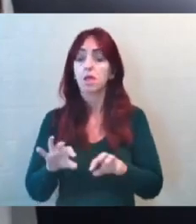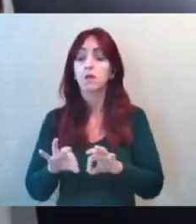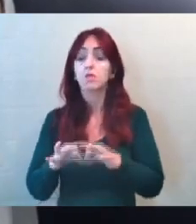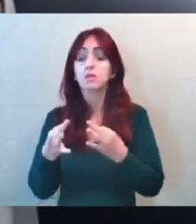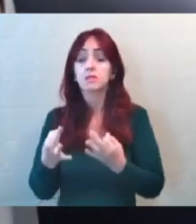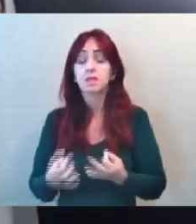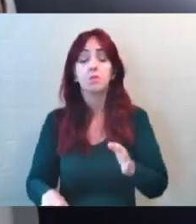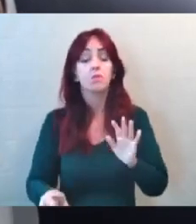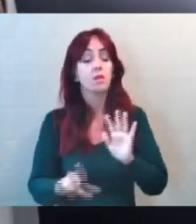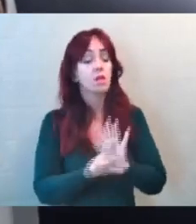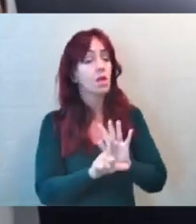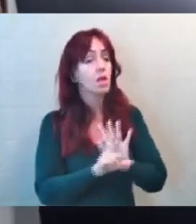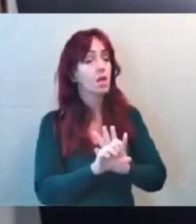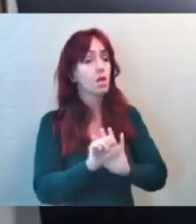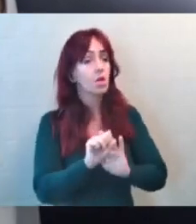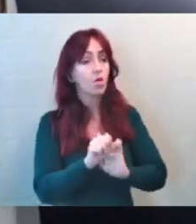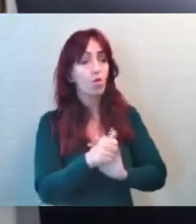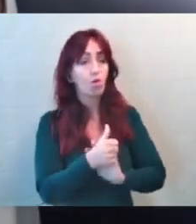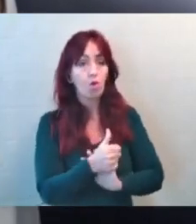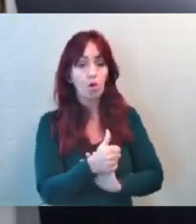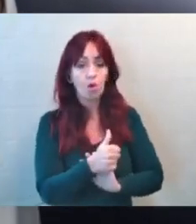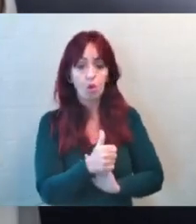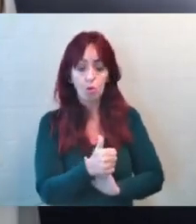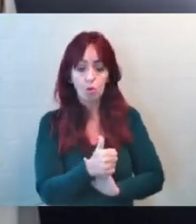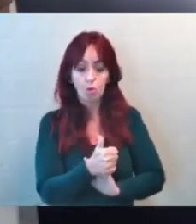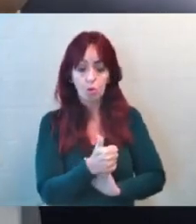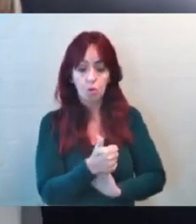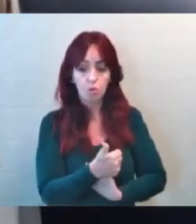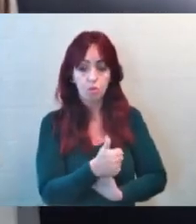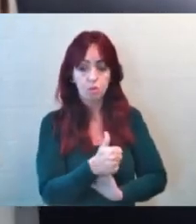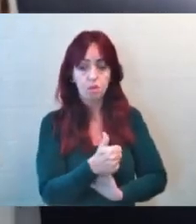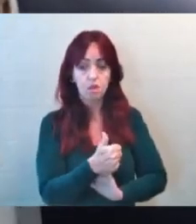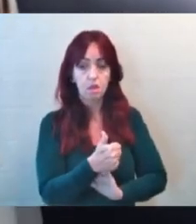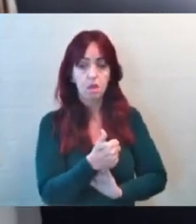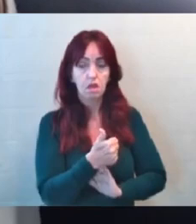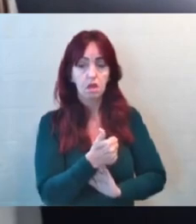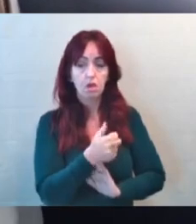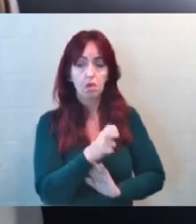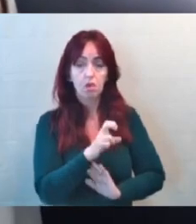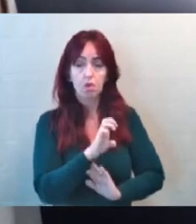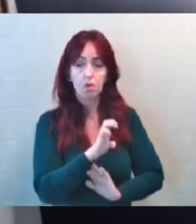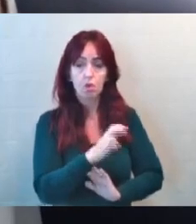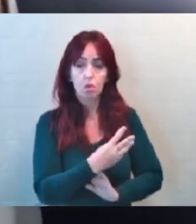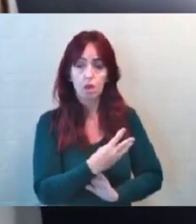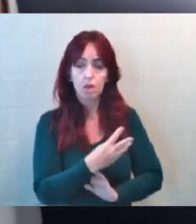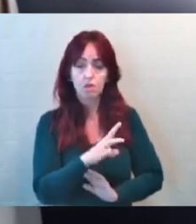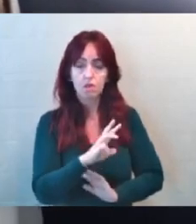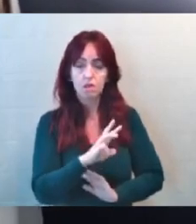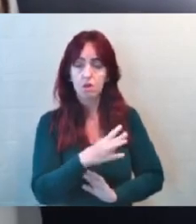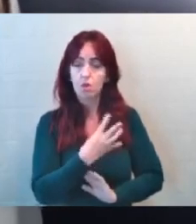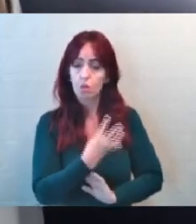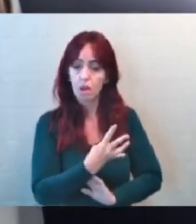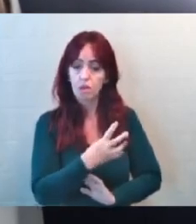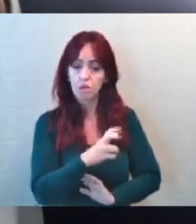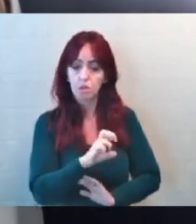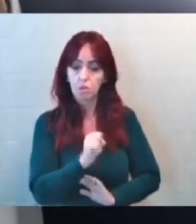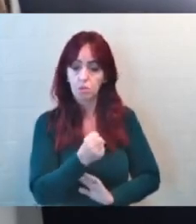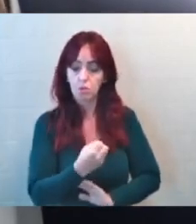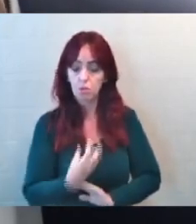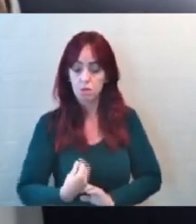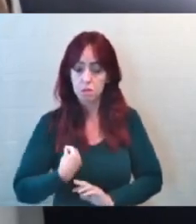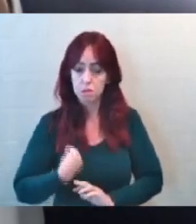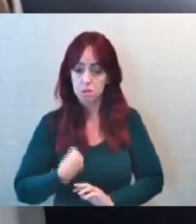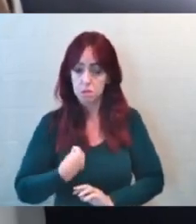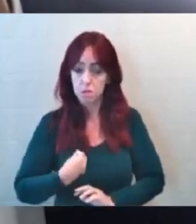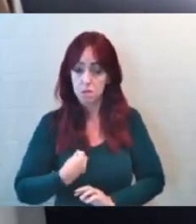Lei 11.458 existir, num esforço hercúleo para viabilizá-la, de todos os